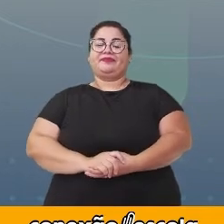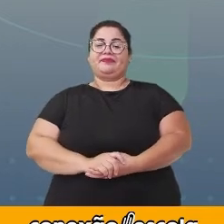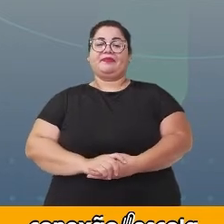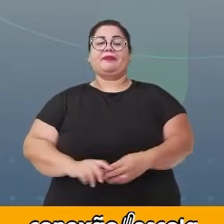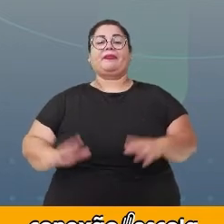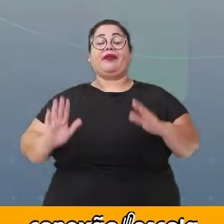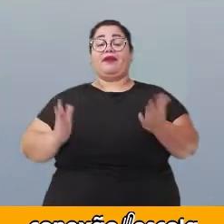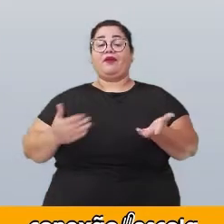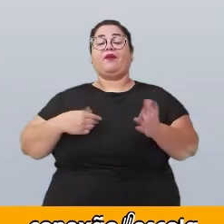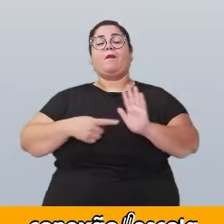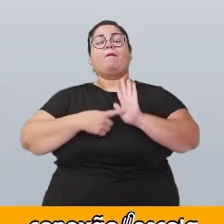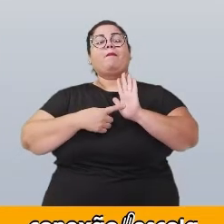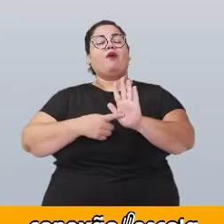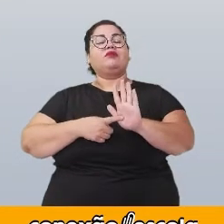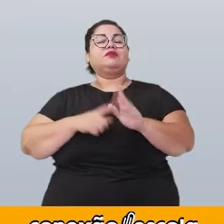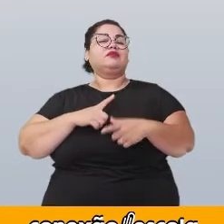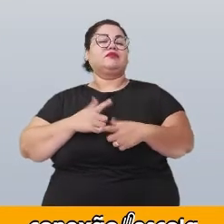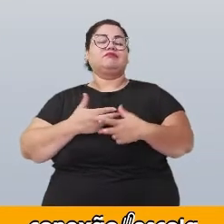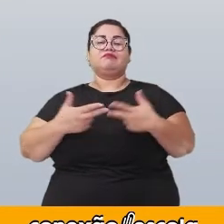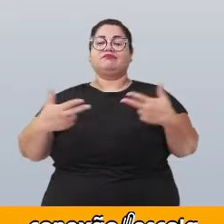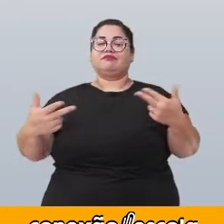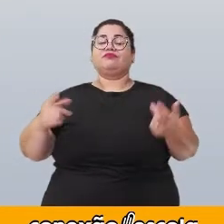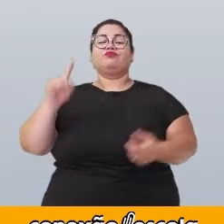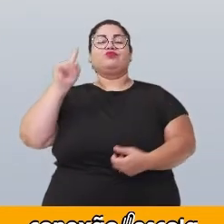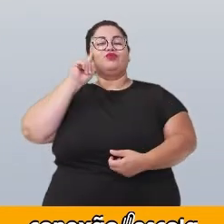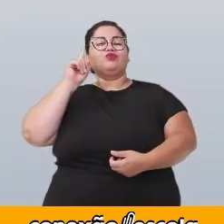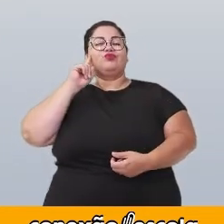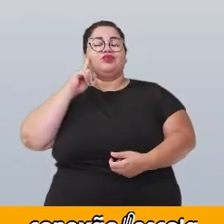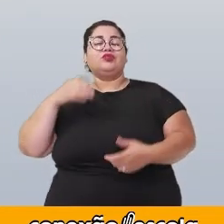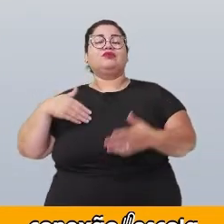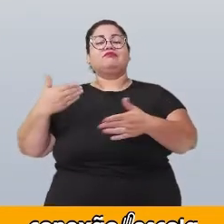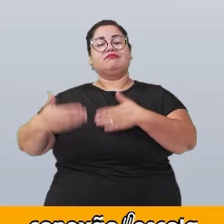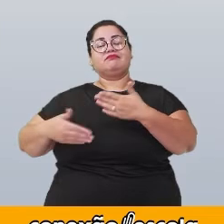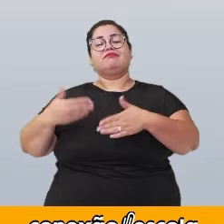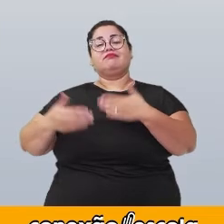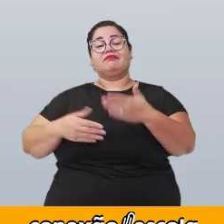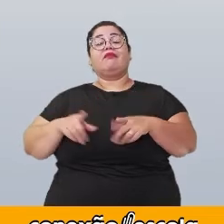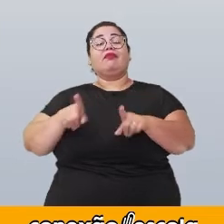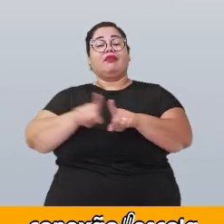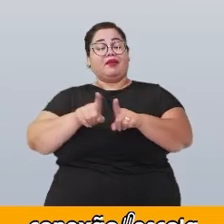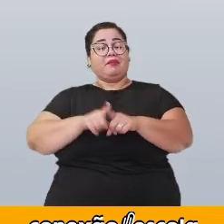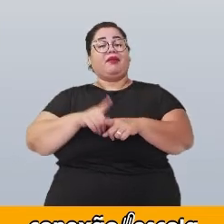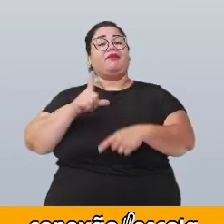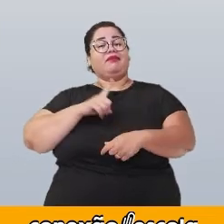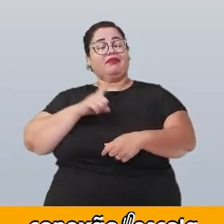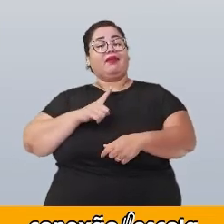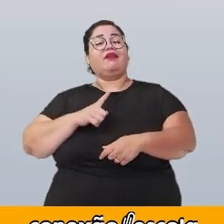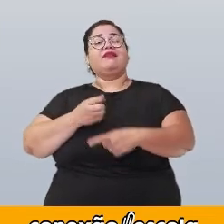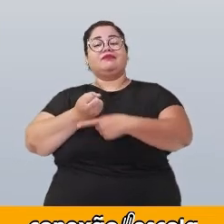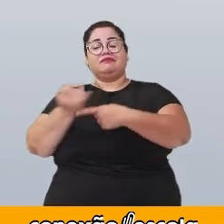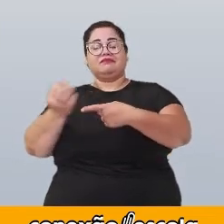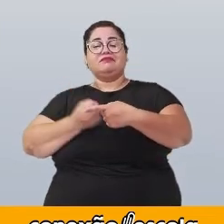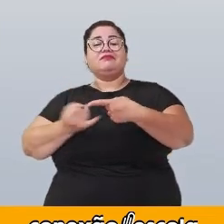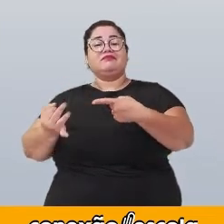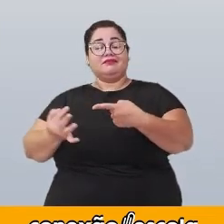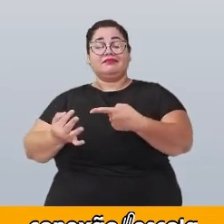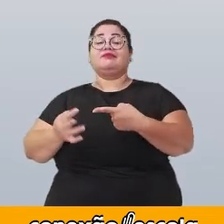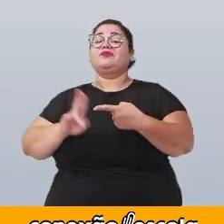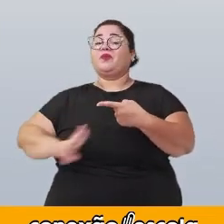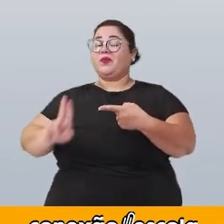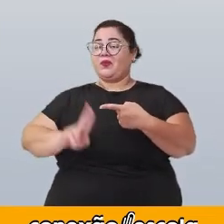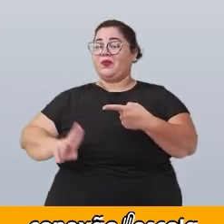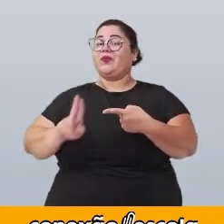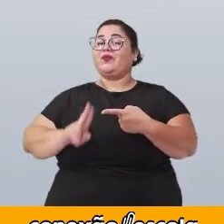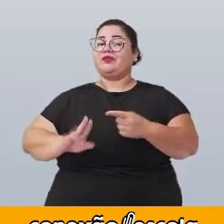Agora, vou te mostrar algumas situações do nosso dia a dia que também envolvem números